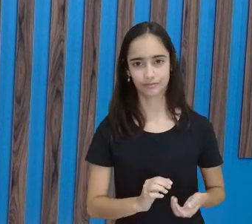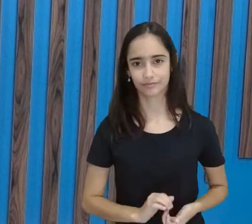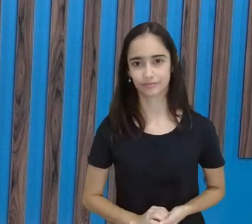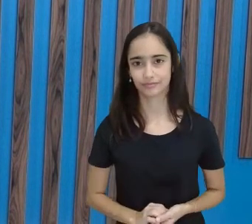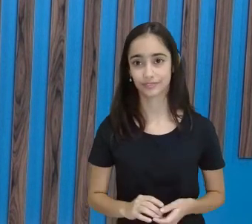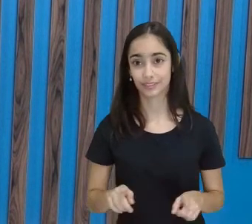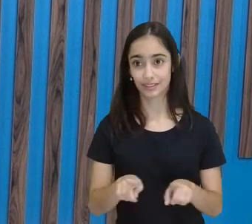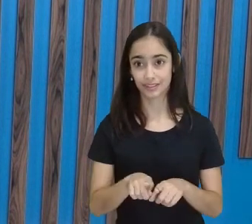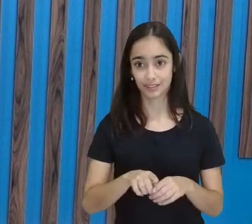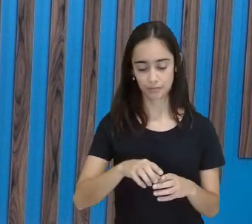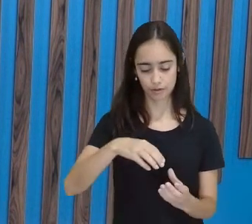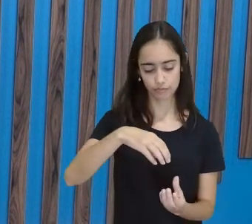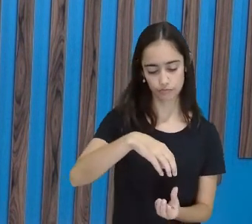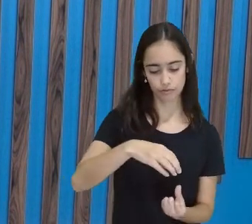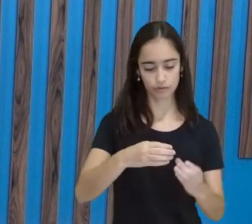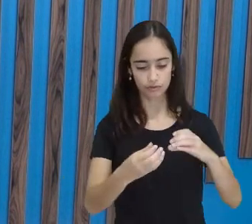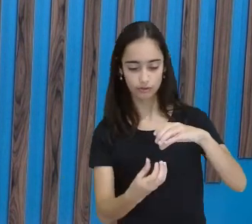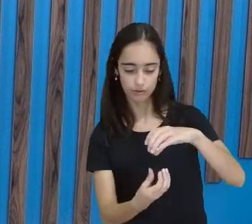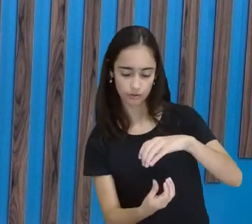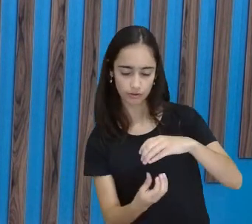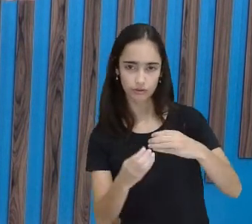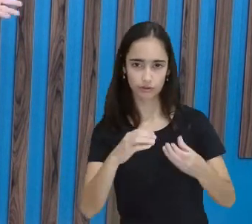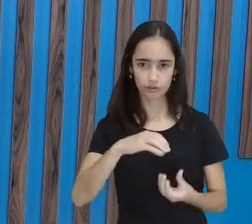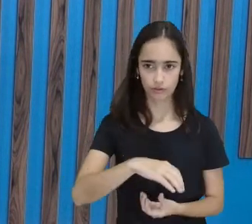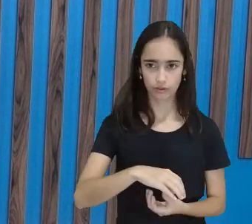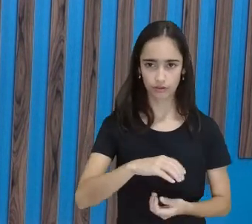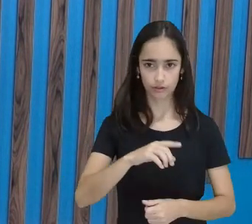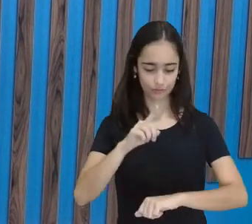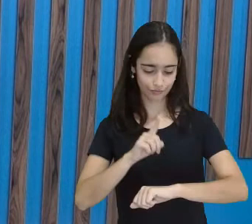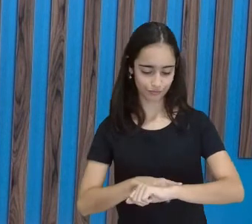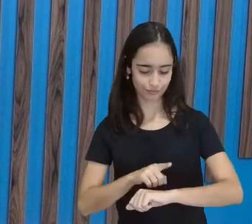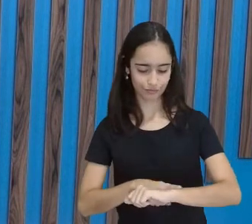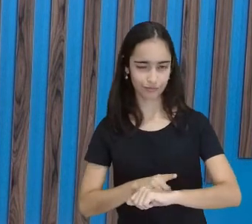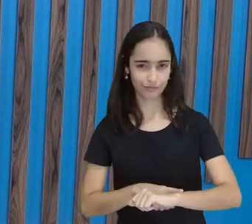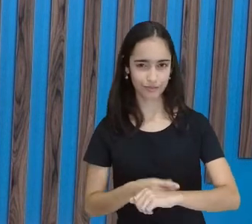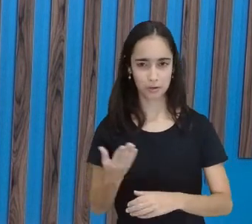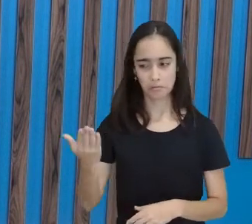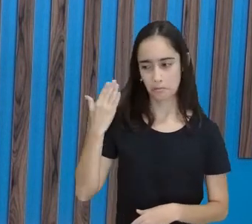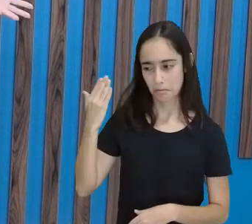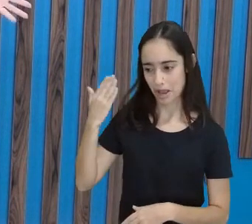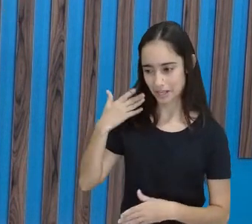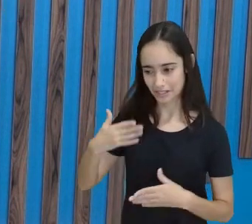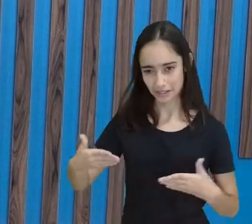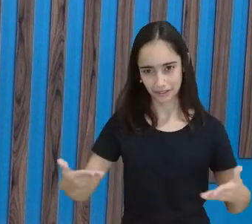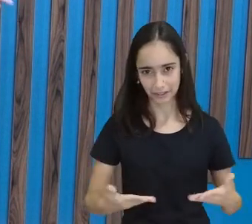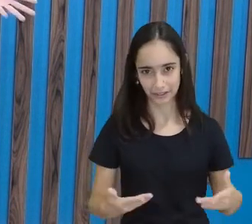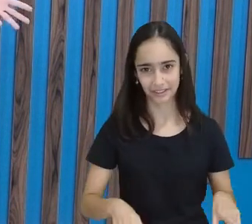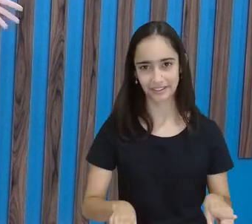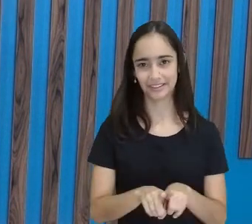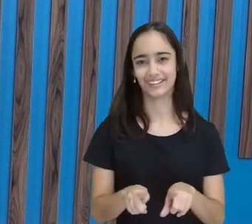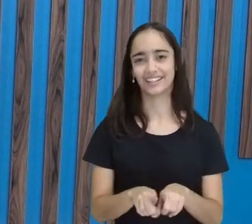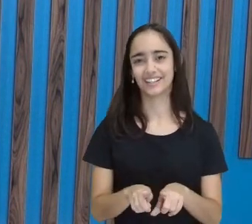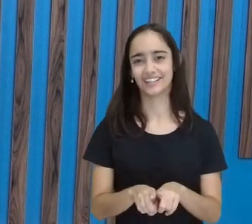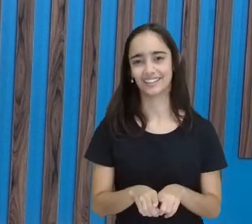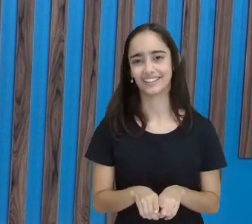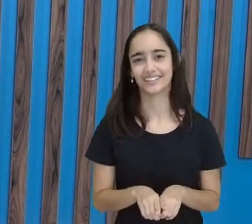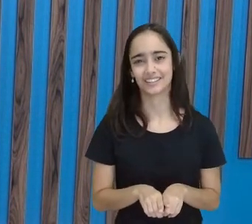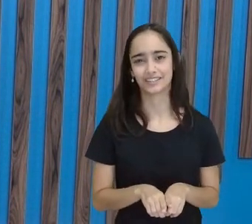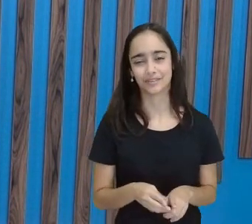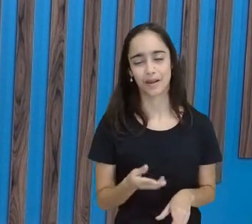A ampulheta e o relógio, né, o passado e o presente, né, ambos são coleguinhas ali de